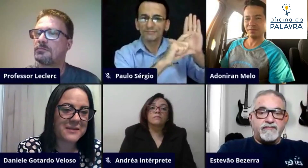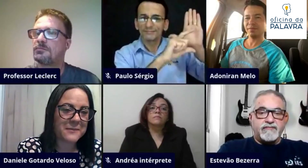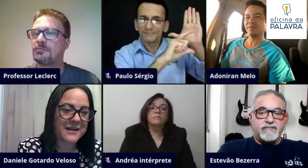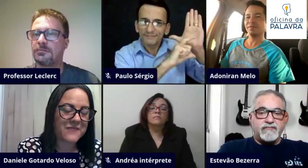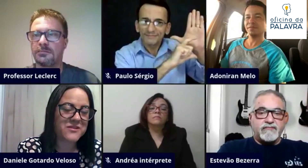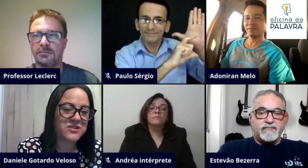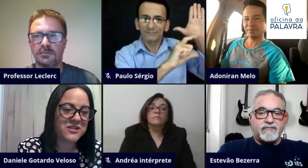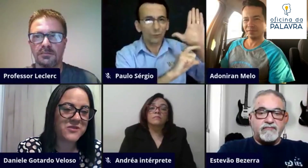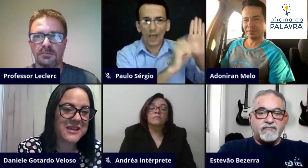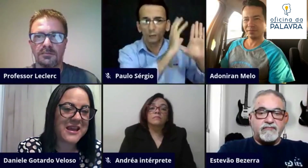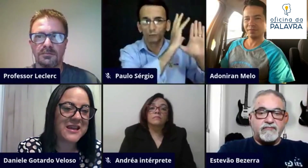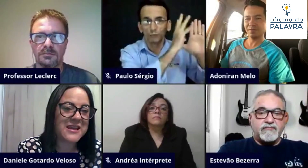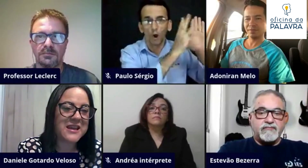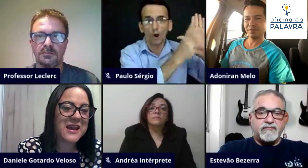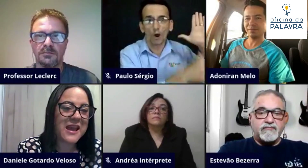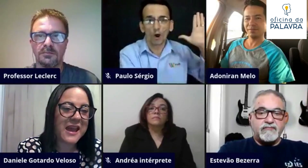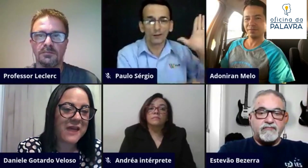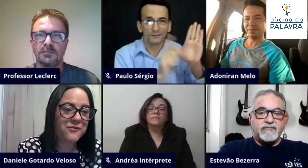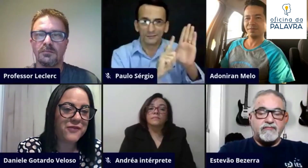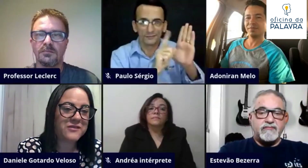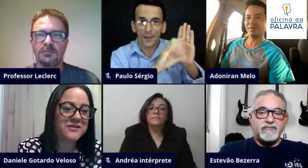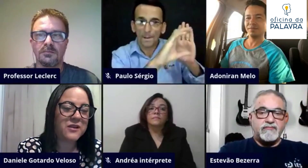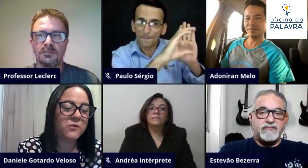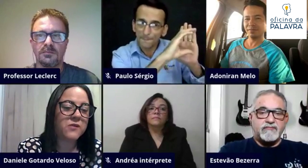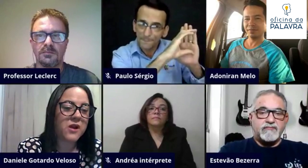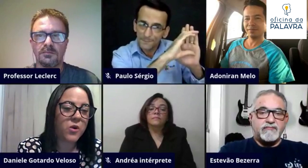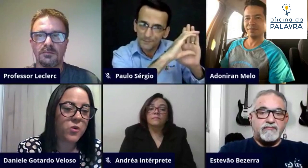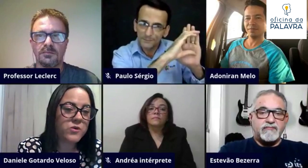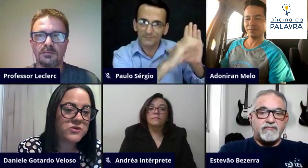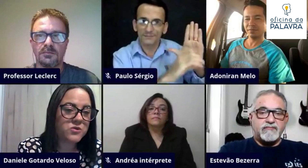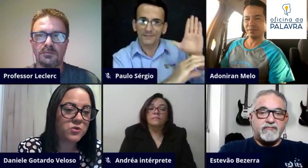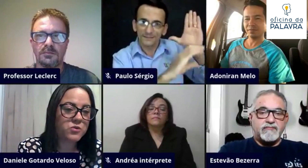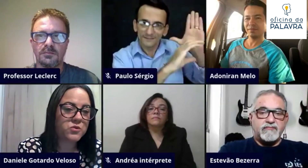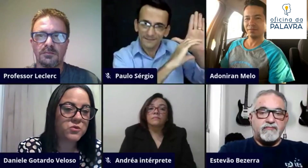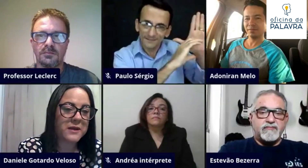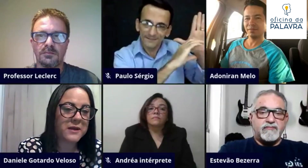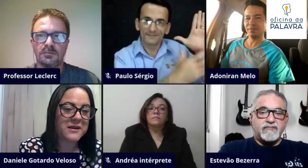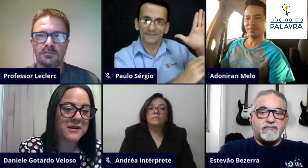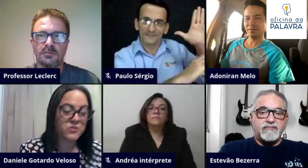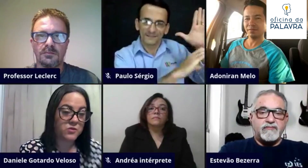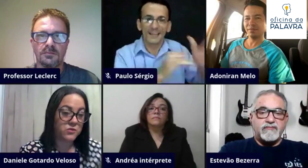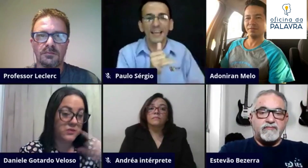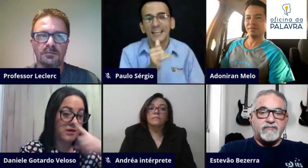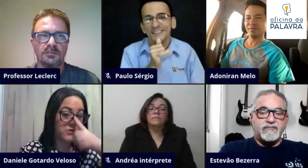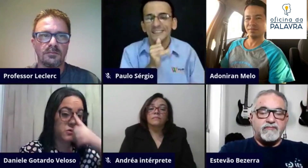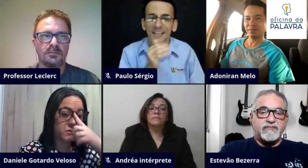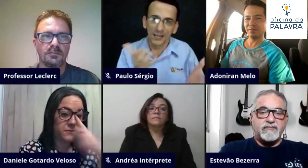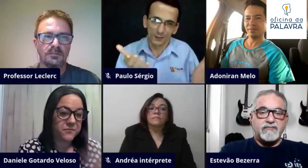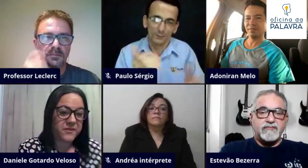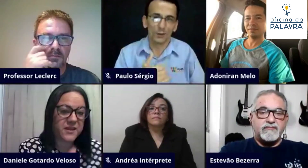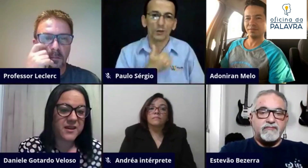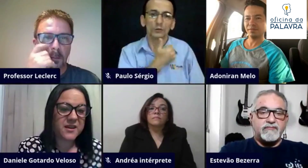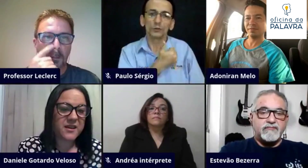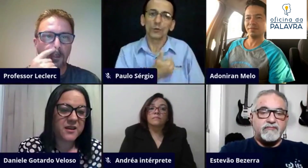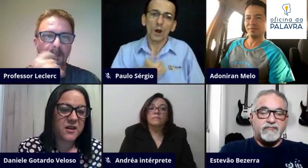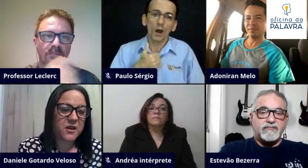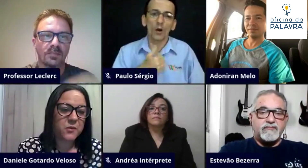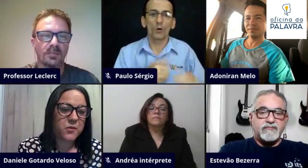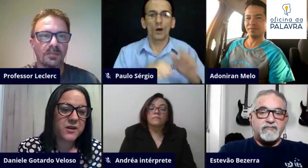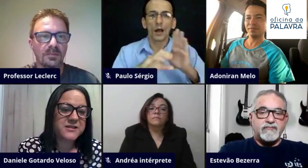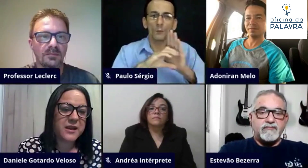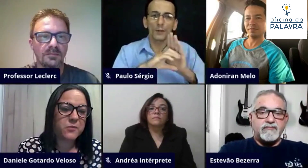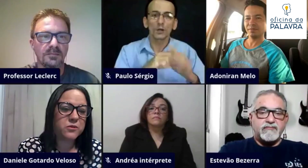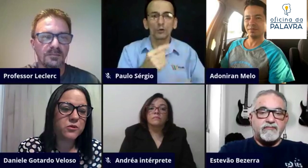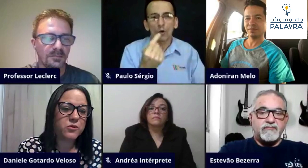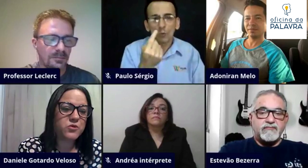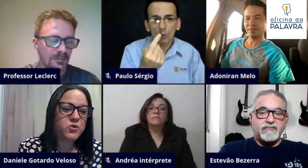porção da palavra de Deus, que ali é feito, então, o estudo hermenêutico do texto.